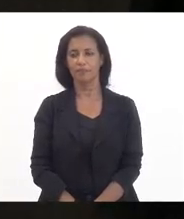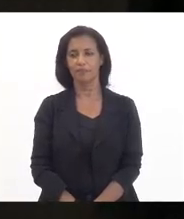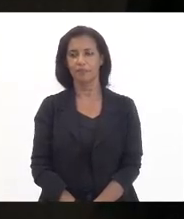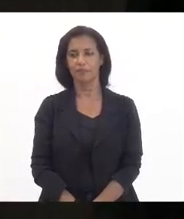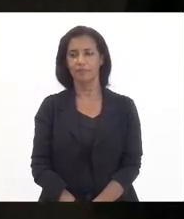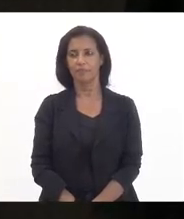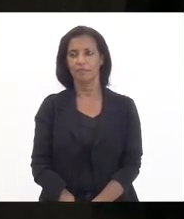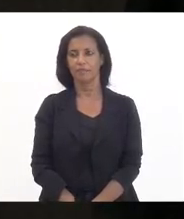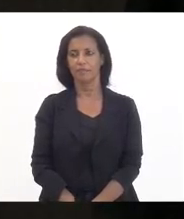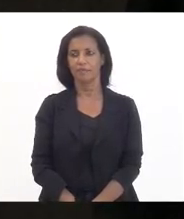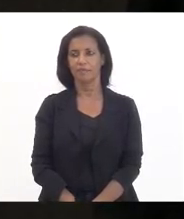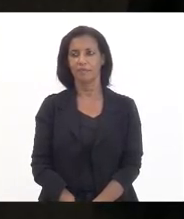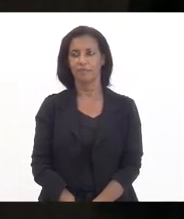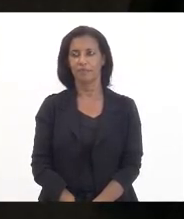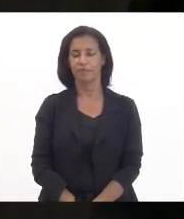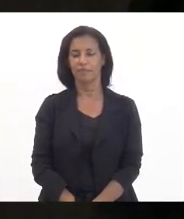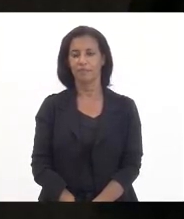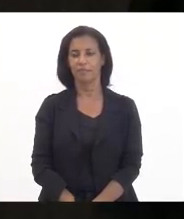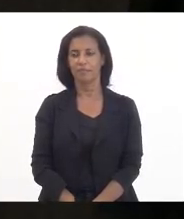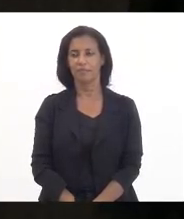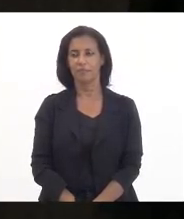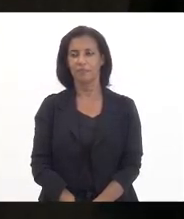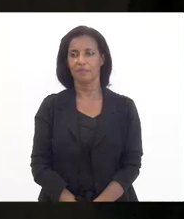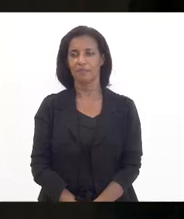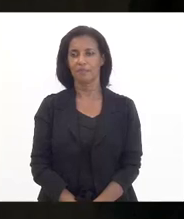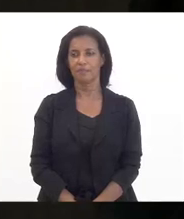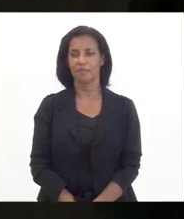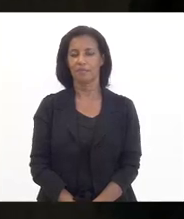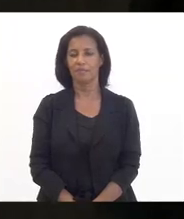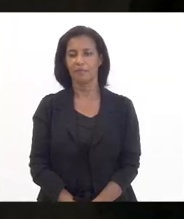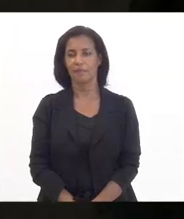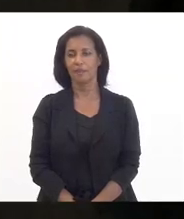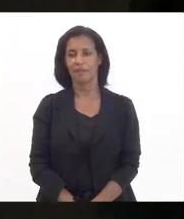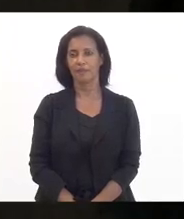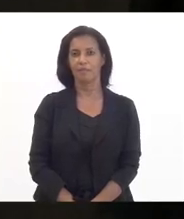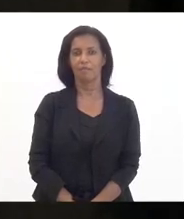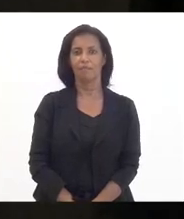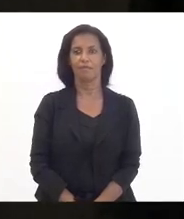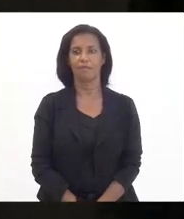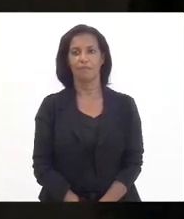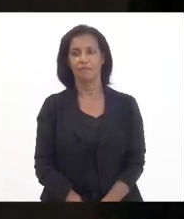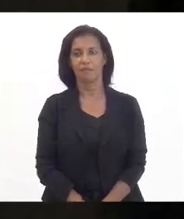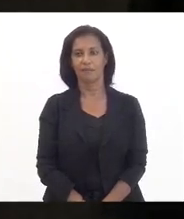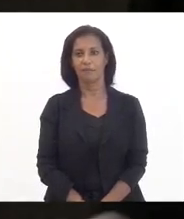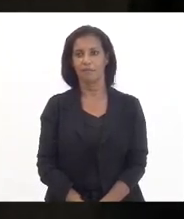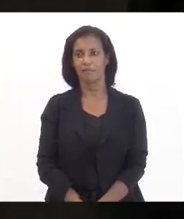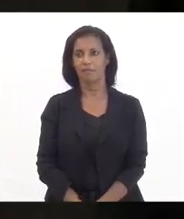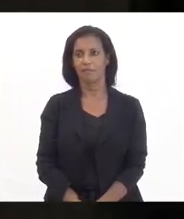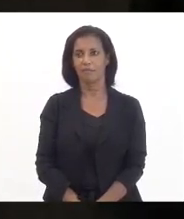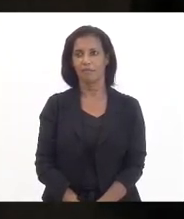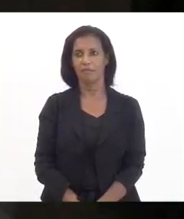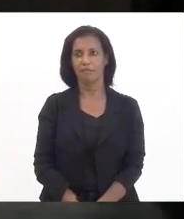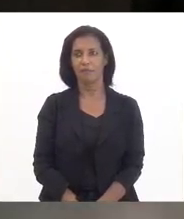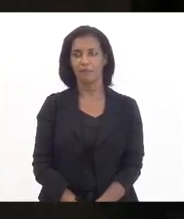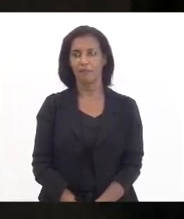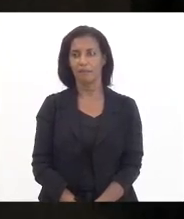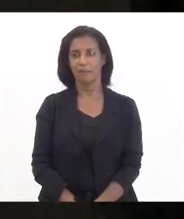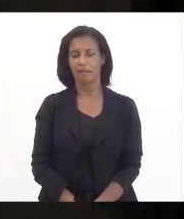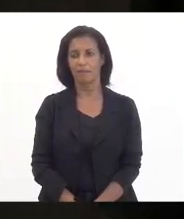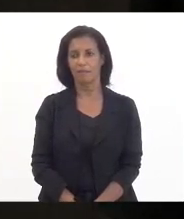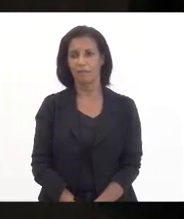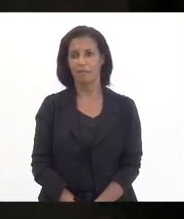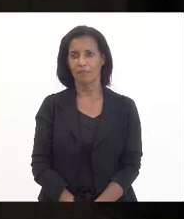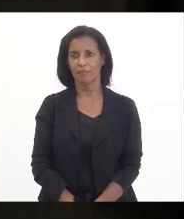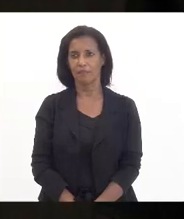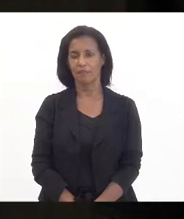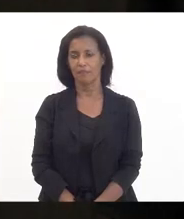Deixa eu cantar aqui para a mesa anotar, por favor. Vai ter que estar. Cadê o projeto? Dá cópia, por favor, do projeto. Vem